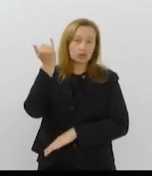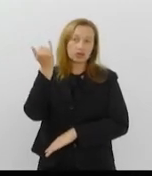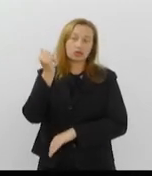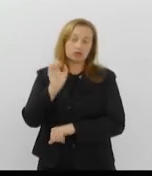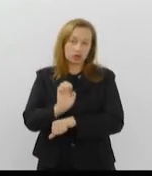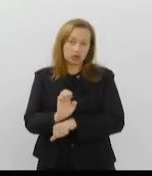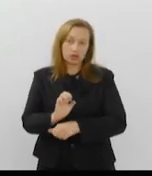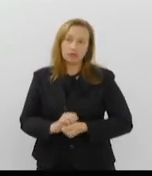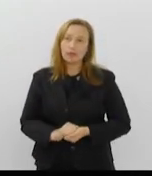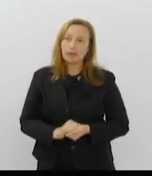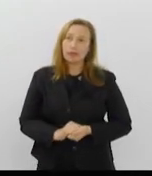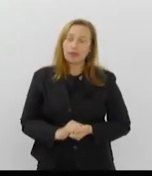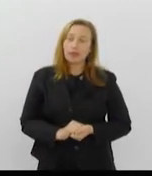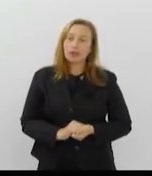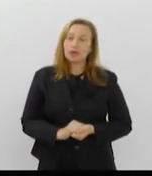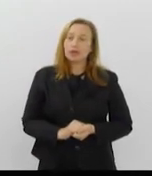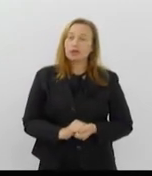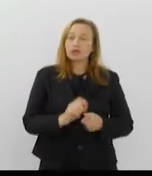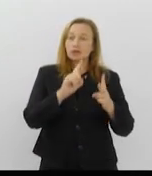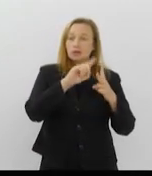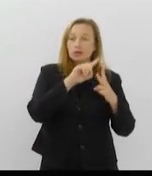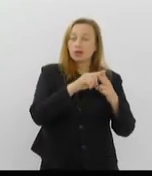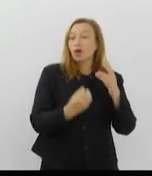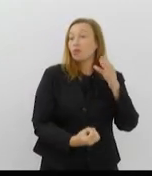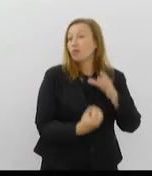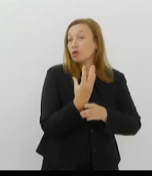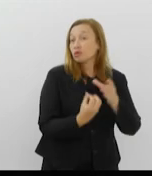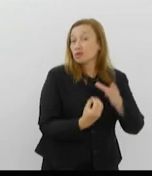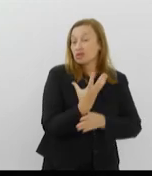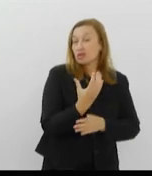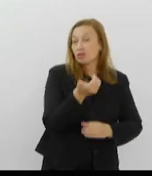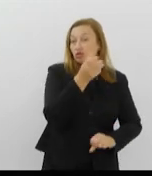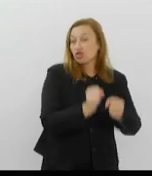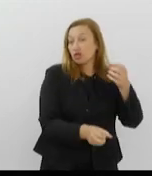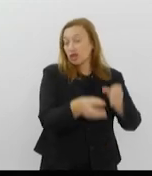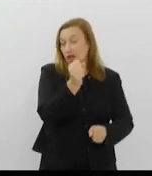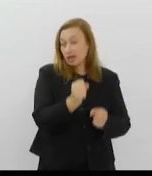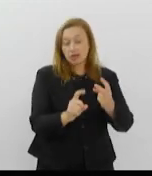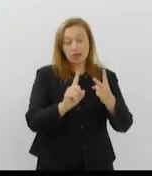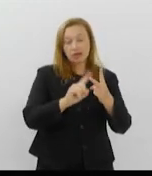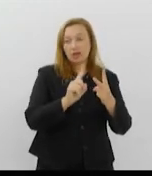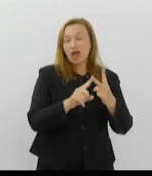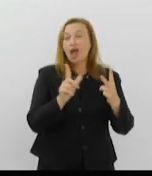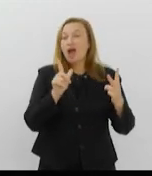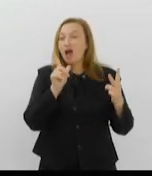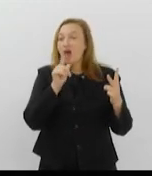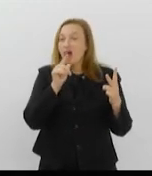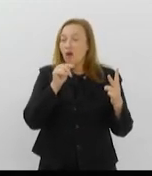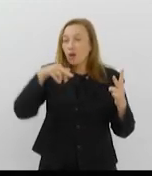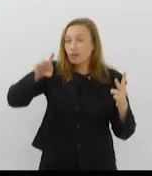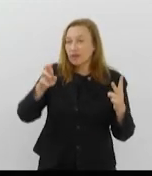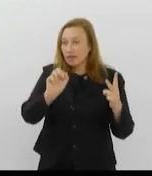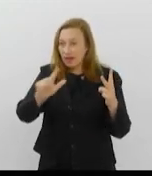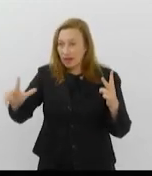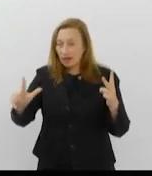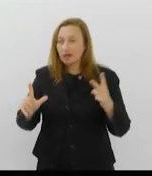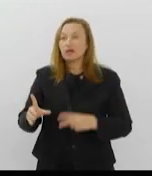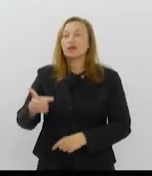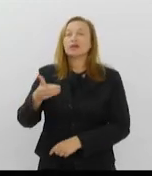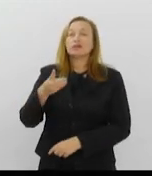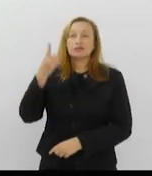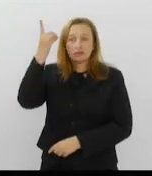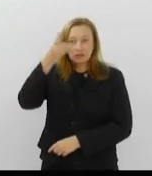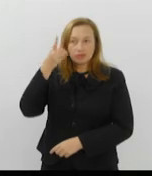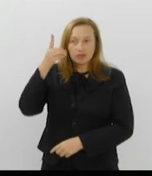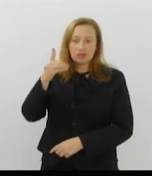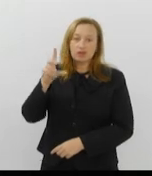Estado que é da produção leiteira e das águas minerais Deputado vald seasa